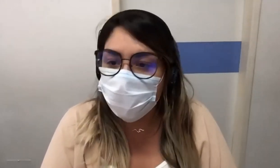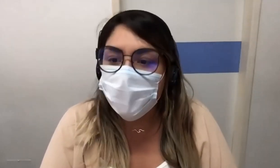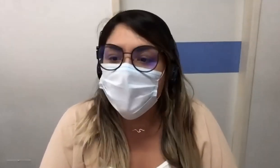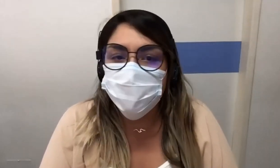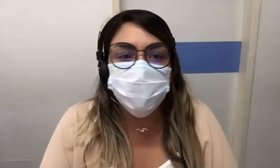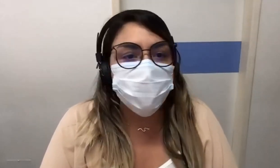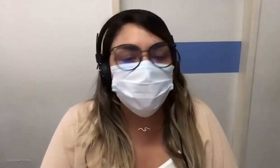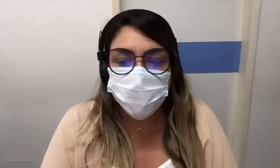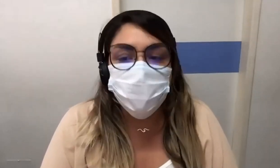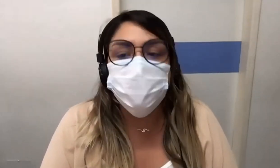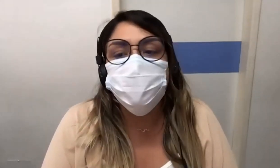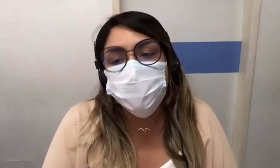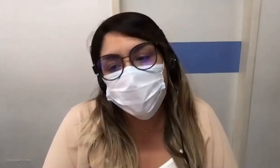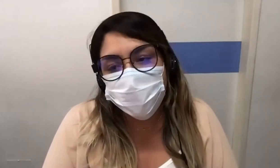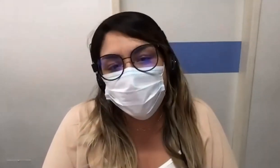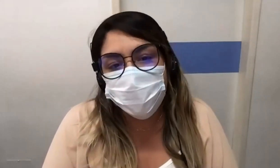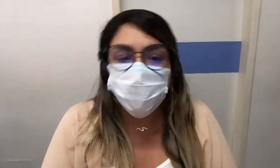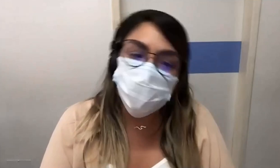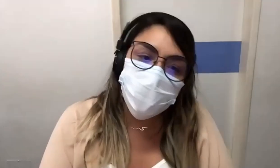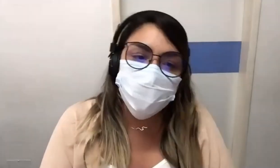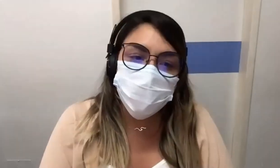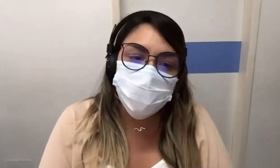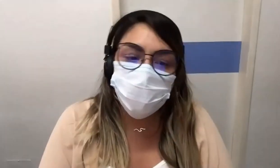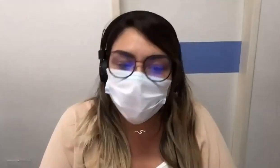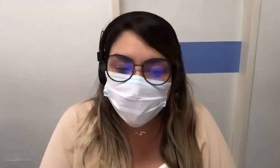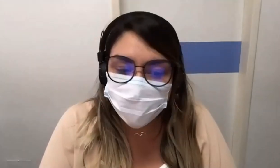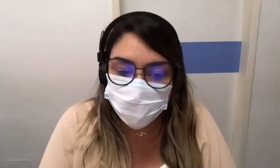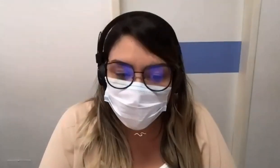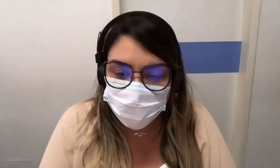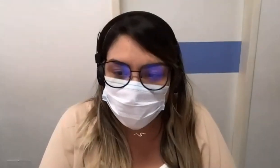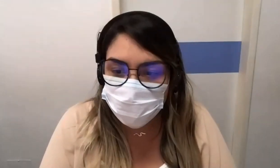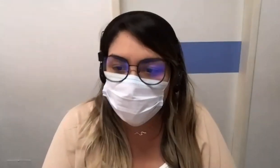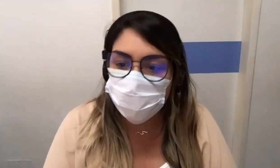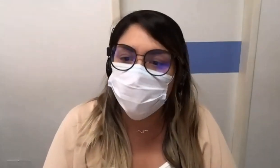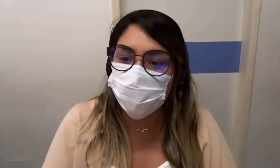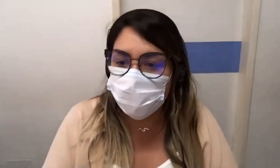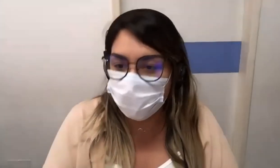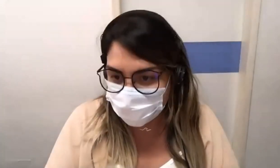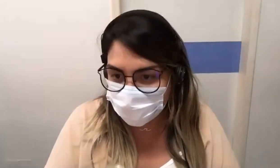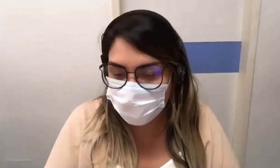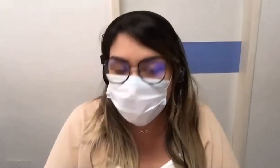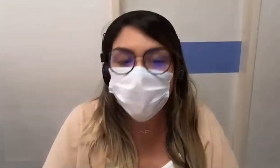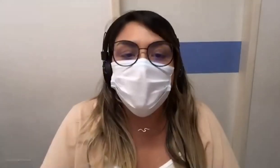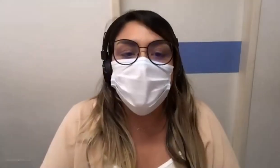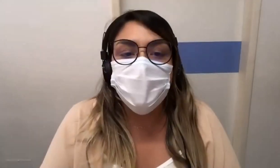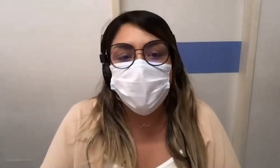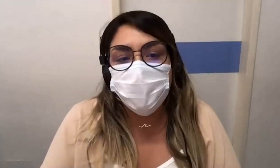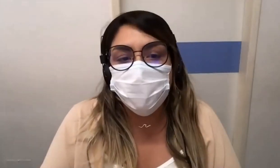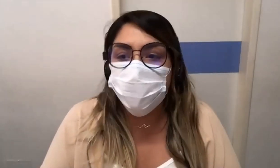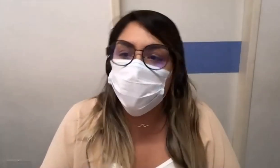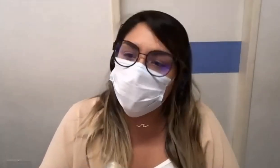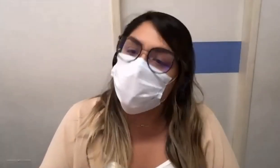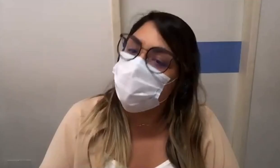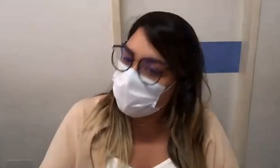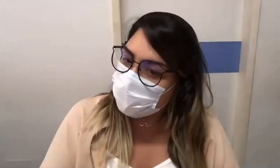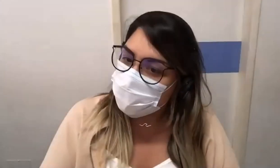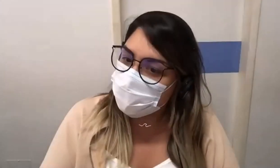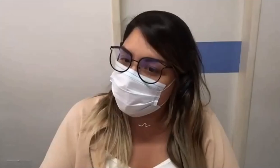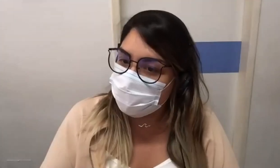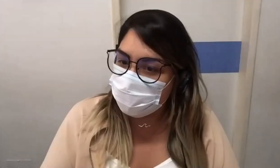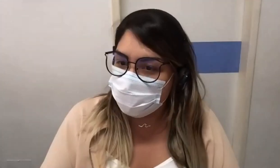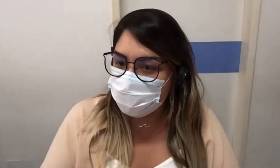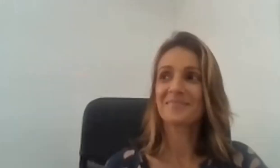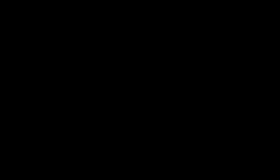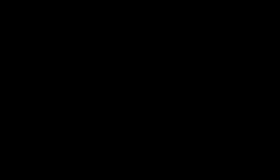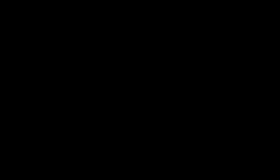desse, né? De pandemia, mas estamos aqui longe, perto de vocês. Sejam todos muito bem-vindos e tenham uma boa